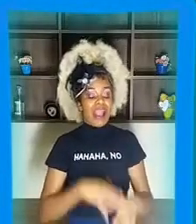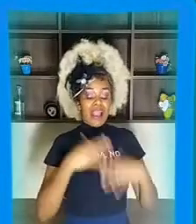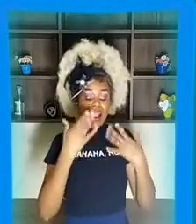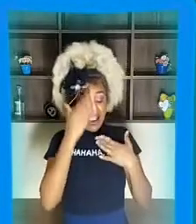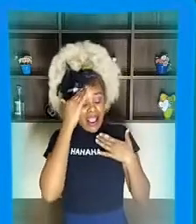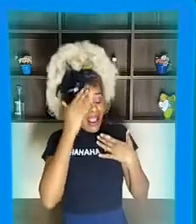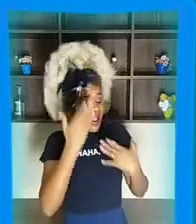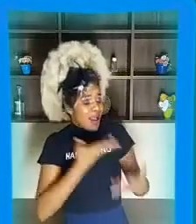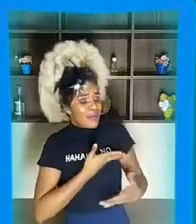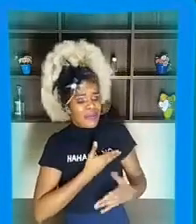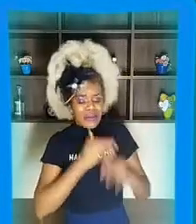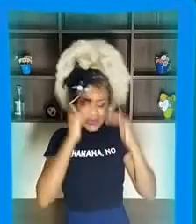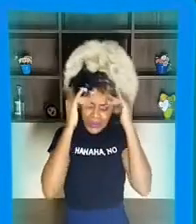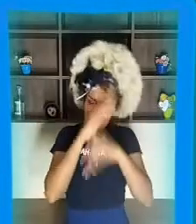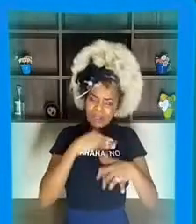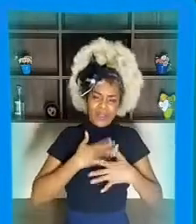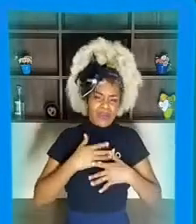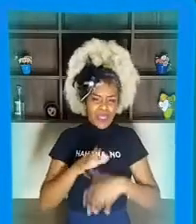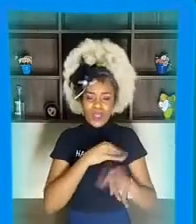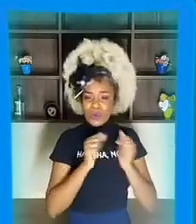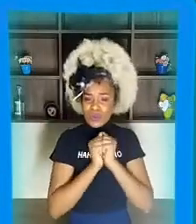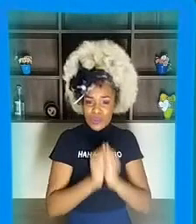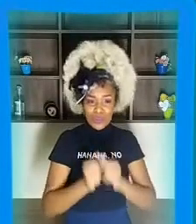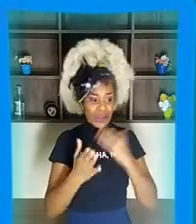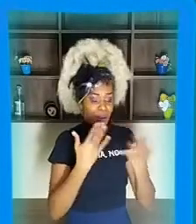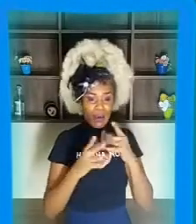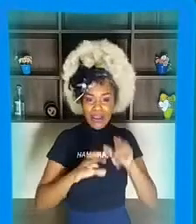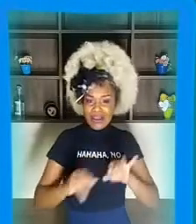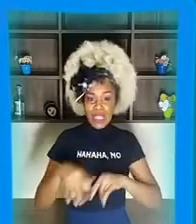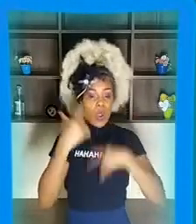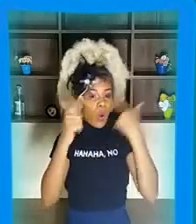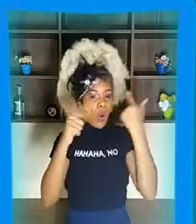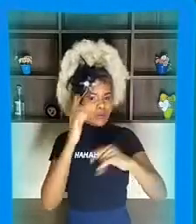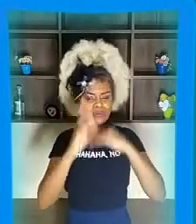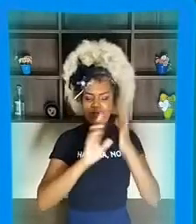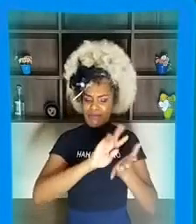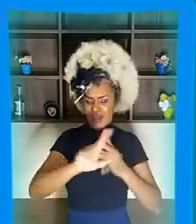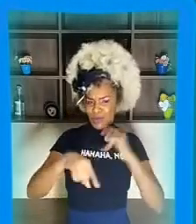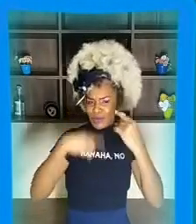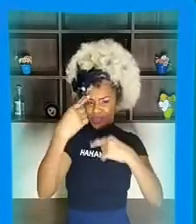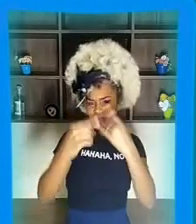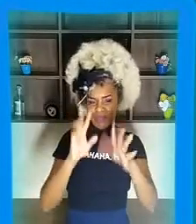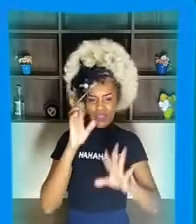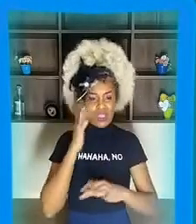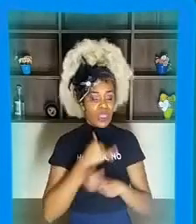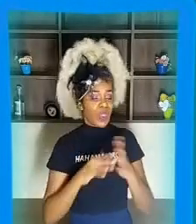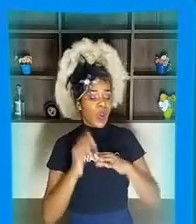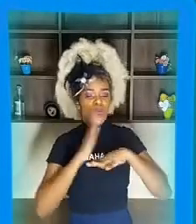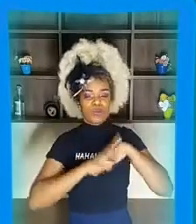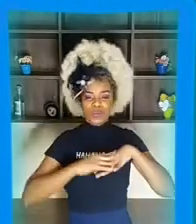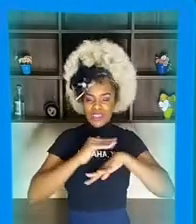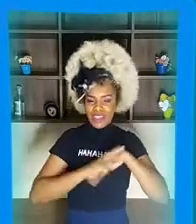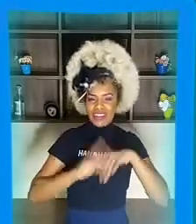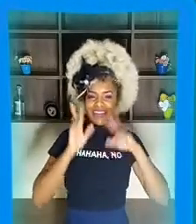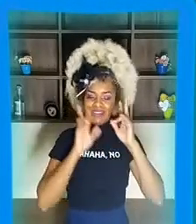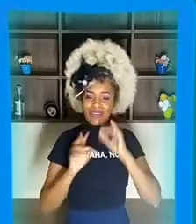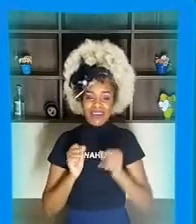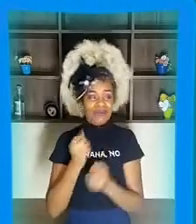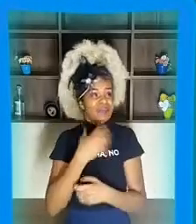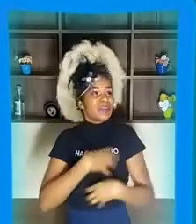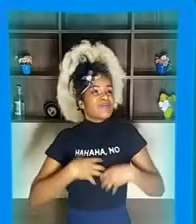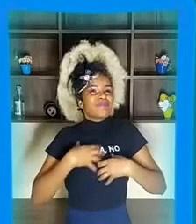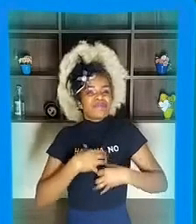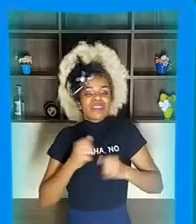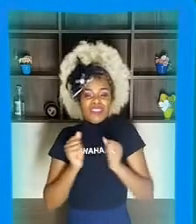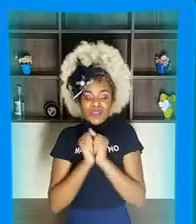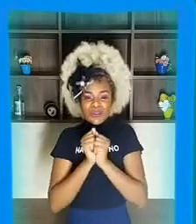Obrigado a todos os companheiros que estão ali, nos acompanharam no chat. E outros vão ver ao longo dos dias pra frente, todos muito carinhosos. Foi o sentimento de